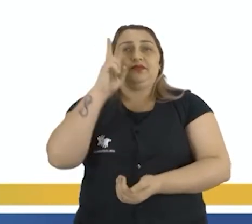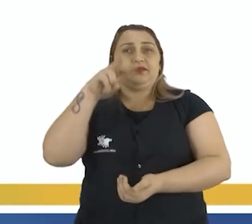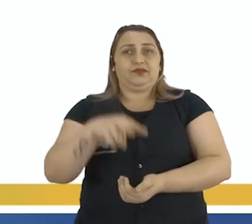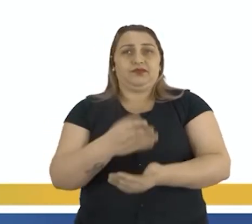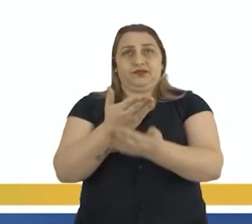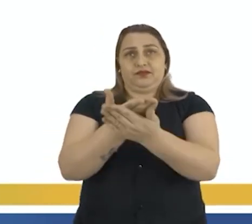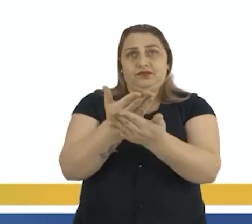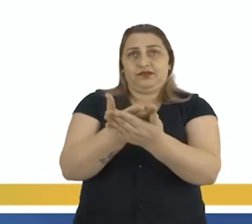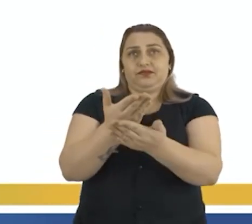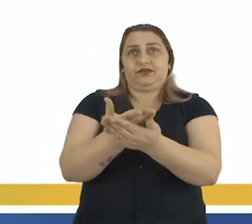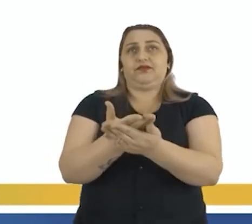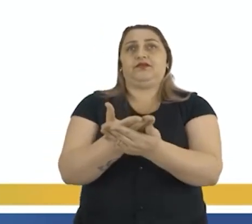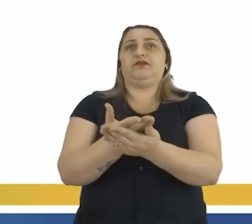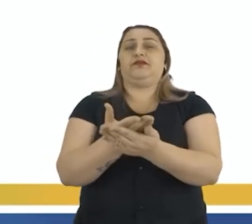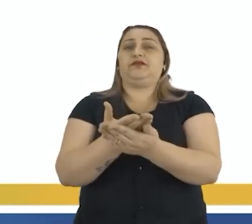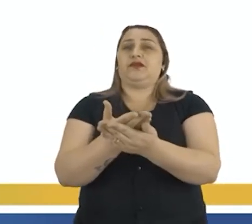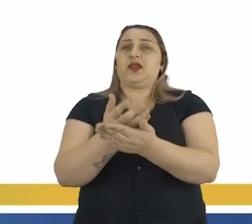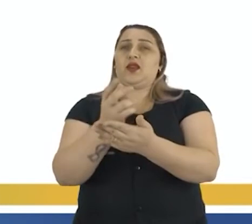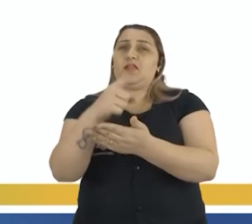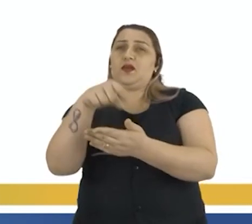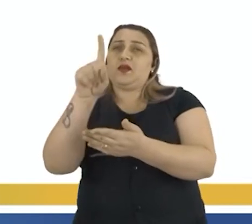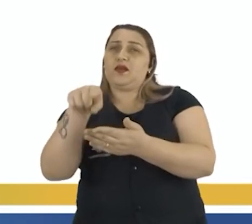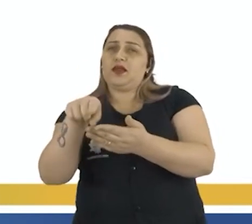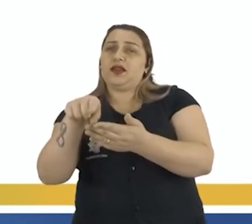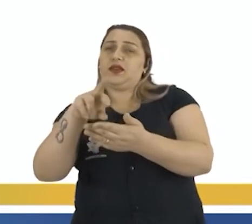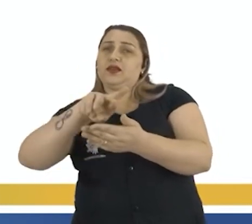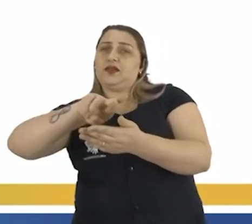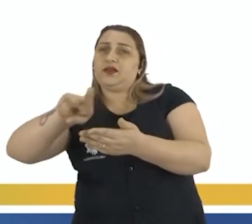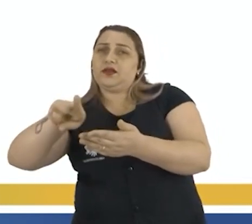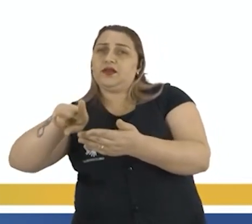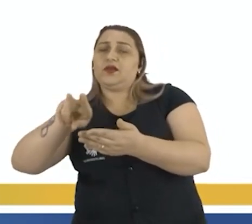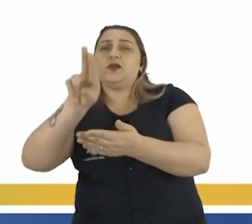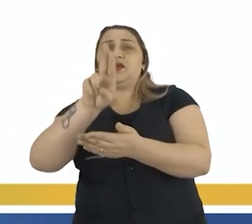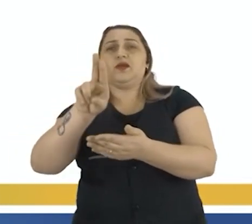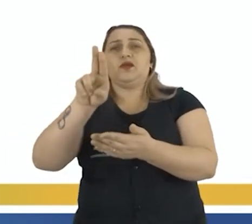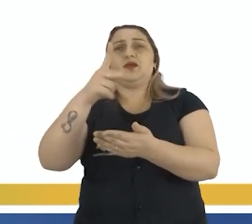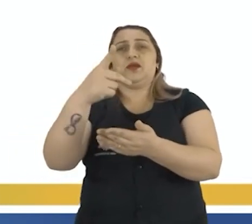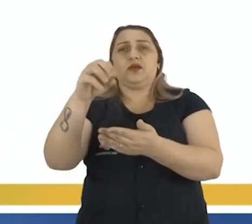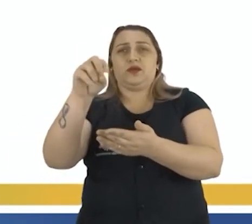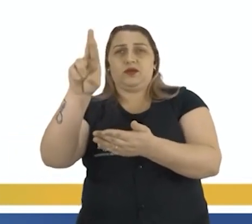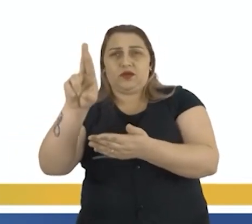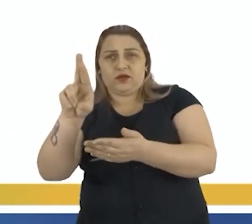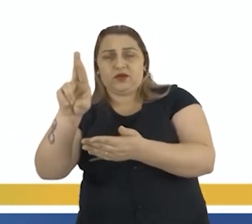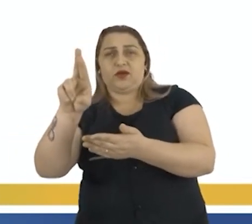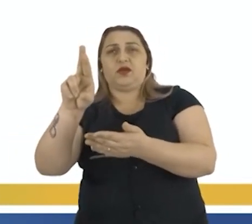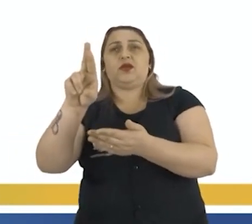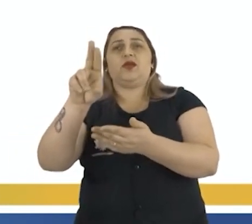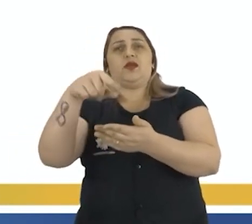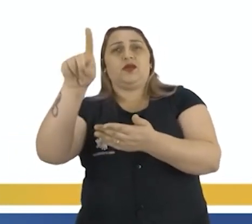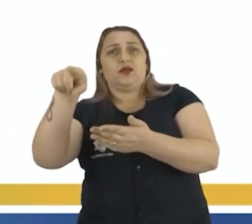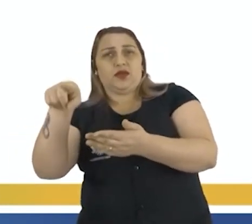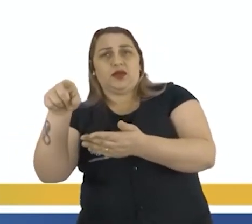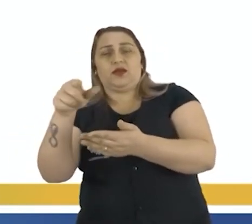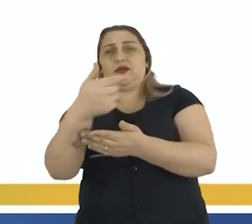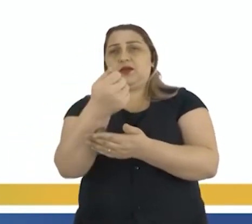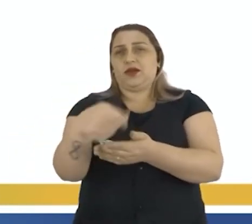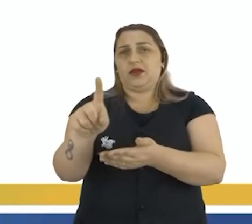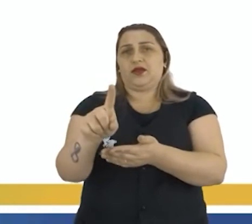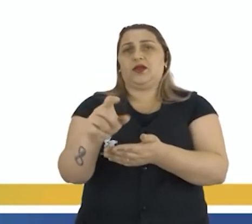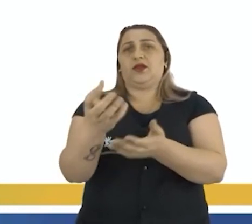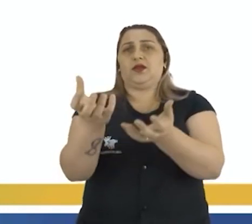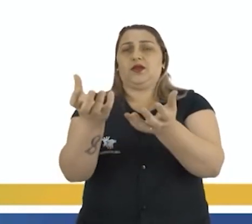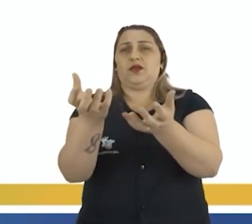Nós vimos nessa videoaula, pessoal, o acento diferencial, o uso do por e do por, com acento e sem acento,